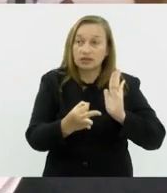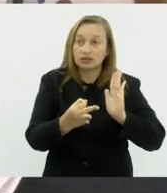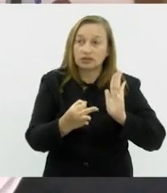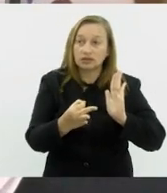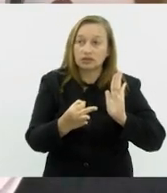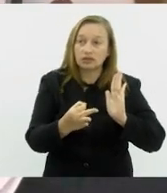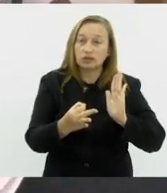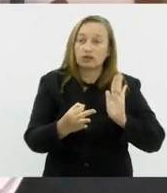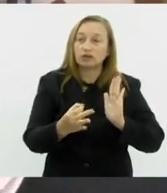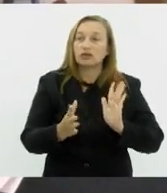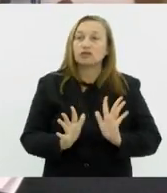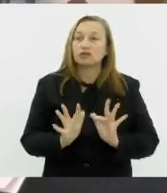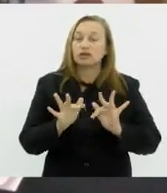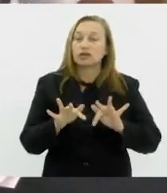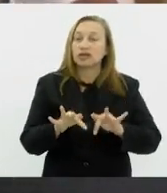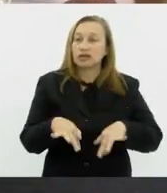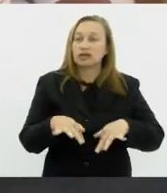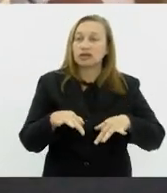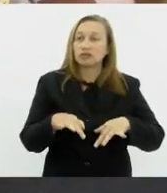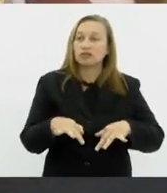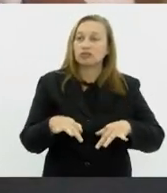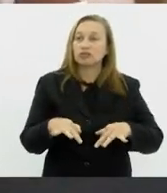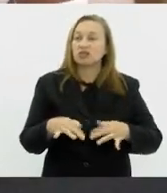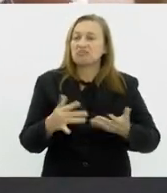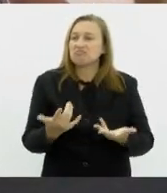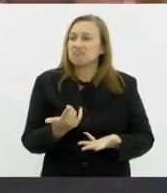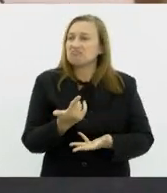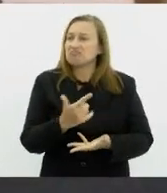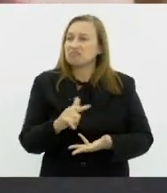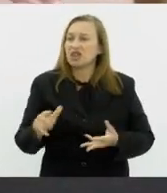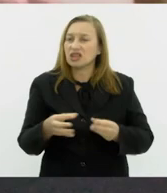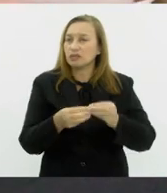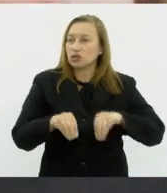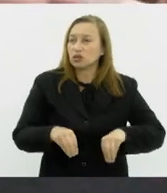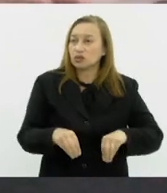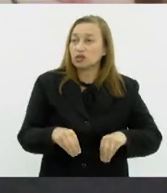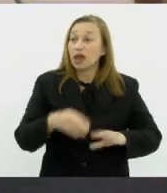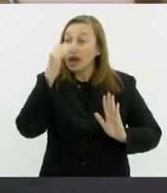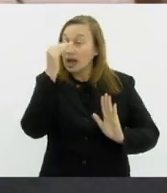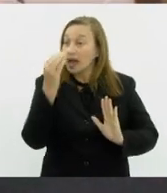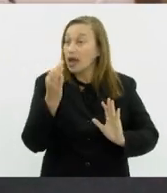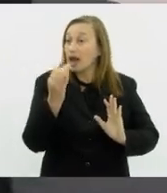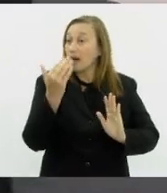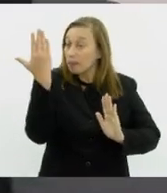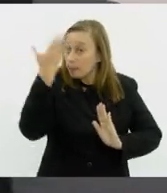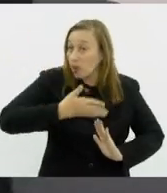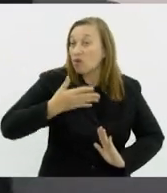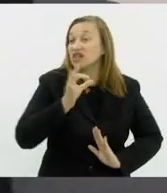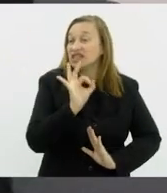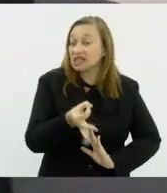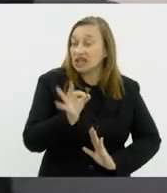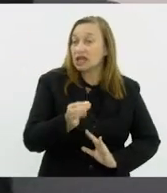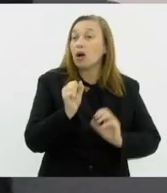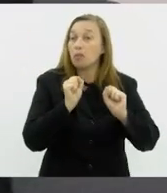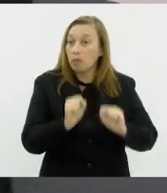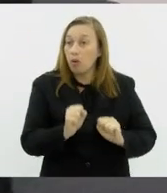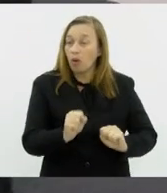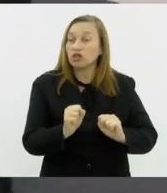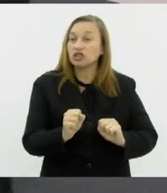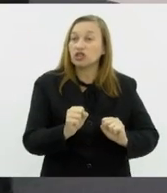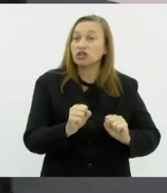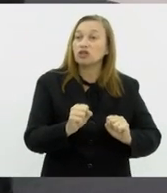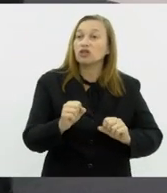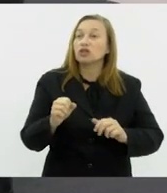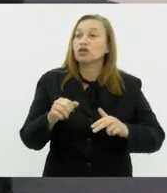de encerramento sem qualquer ressalva. Isso é a prova cabal de que é possível voar com